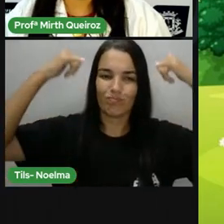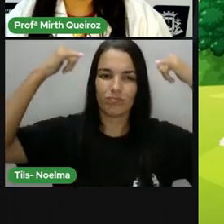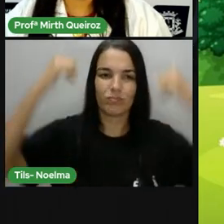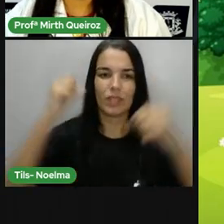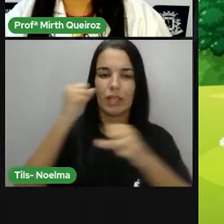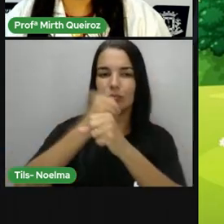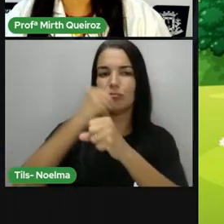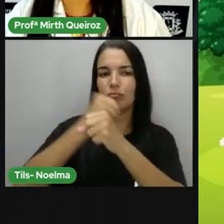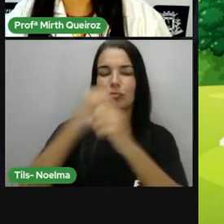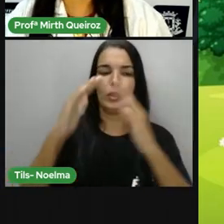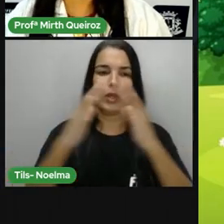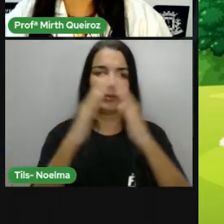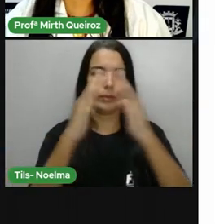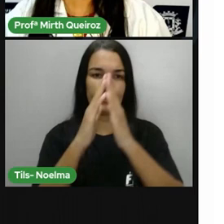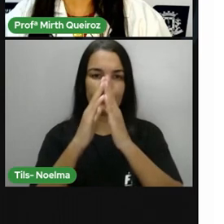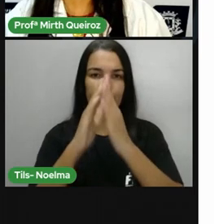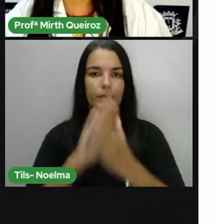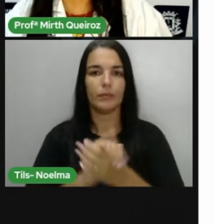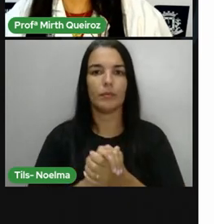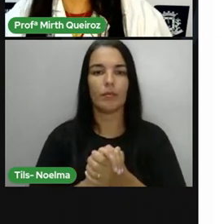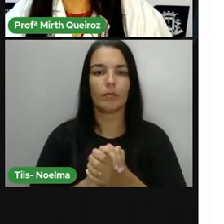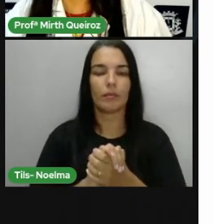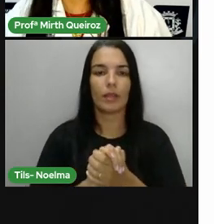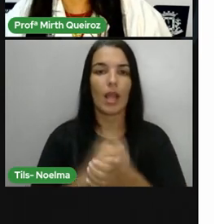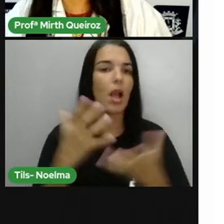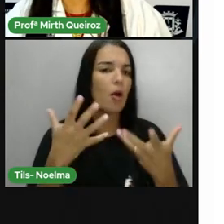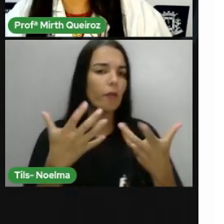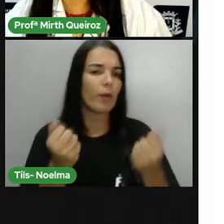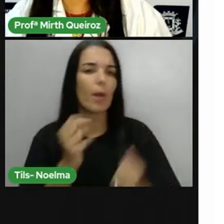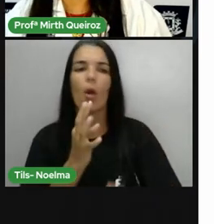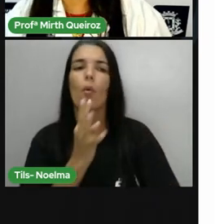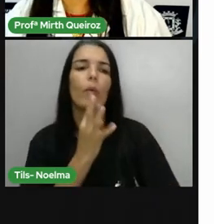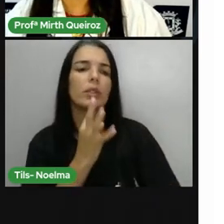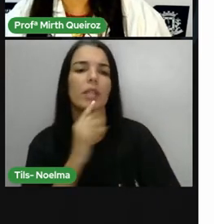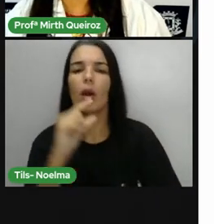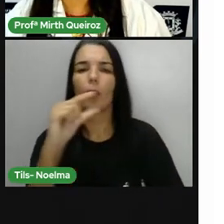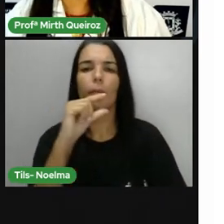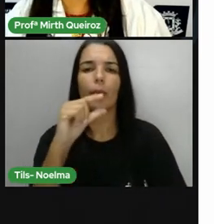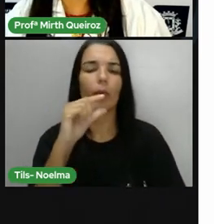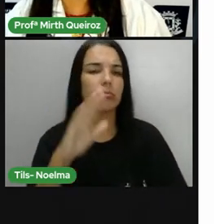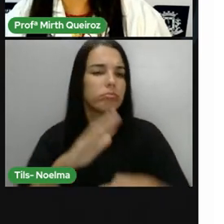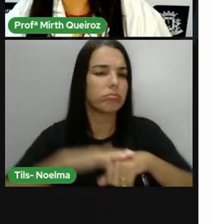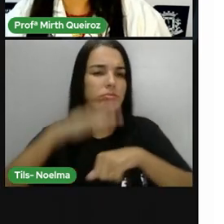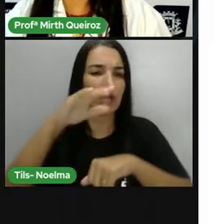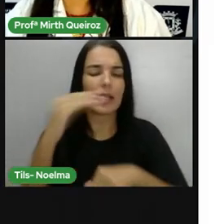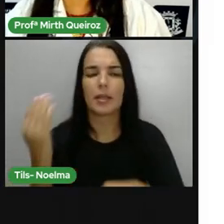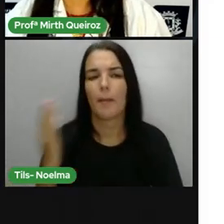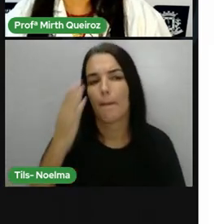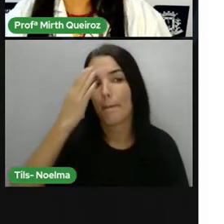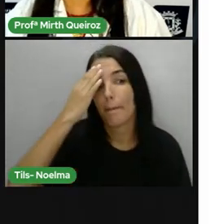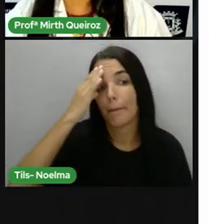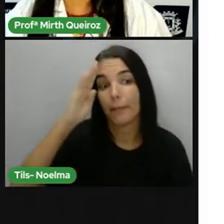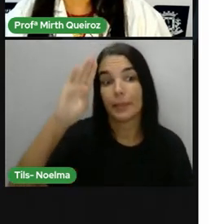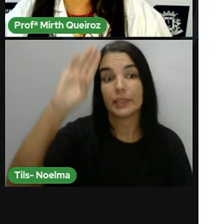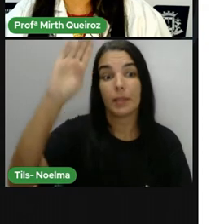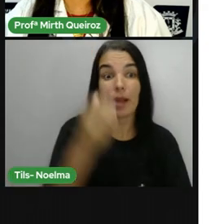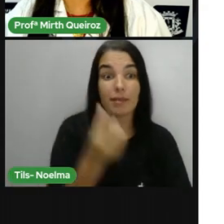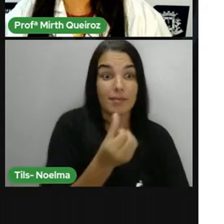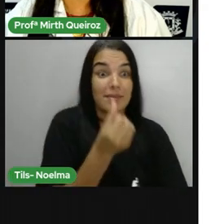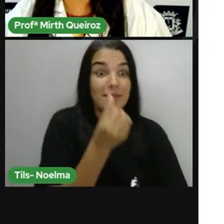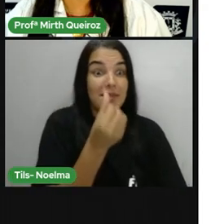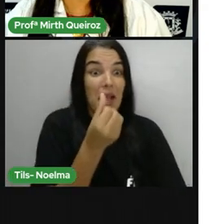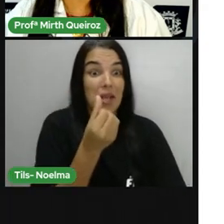de imobiliária, certo? Vamos conhecer um pouco mais das seis principais